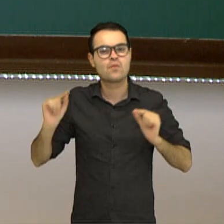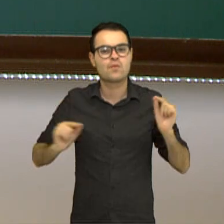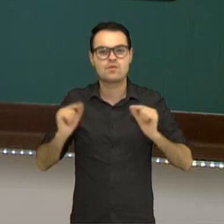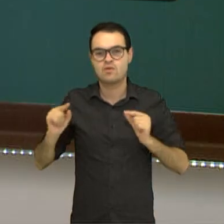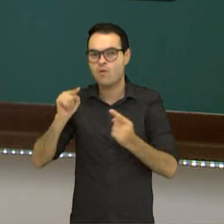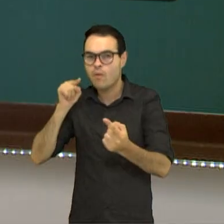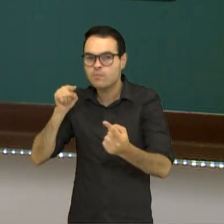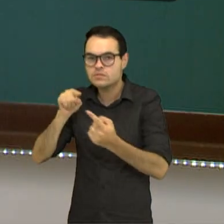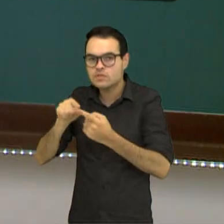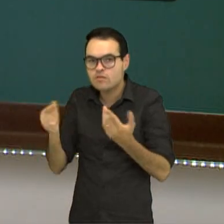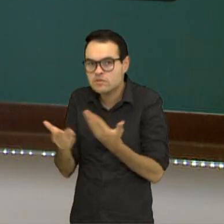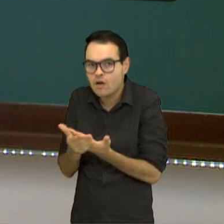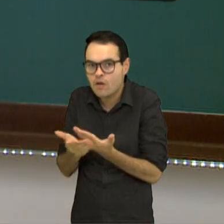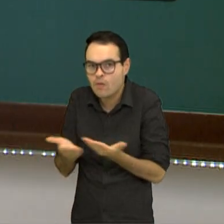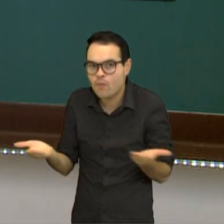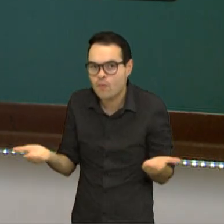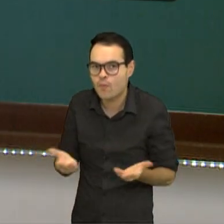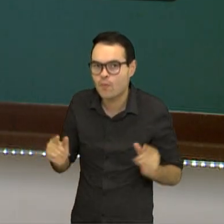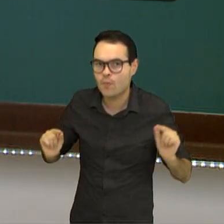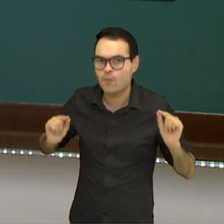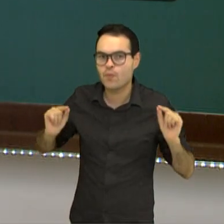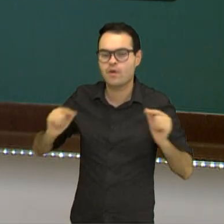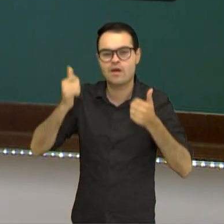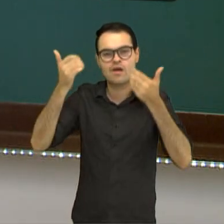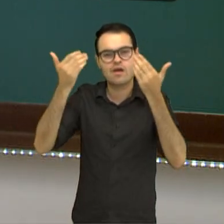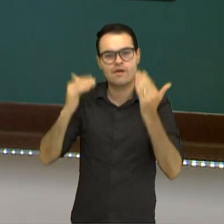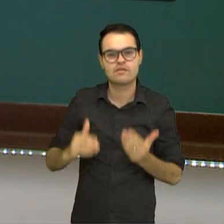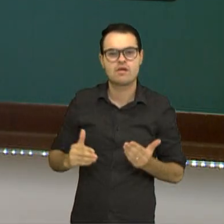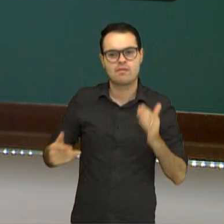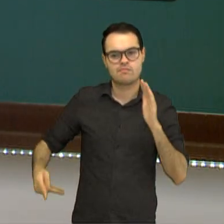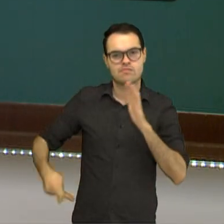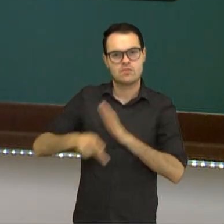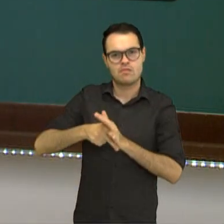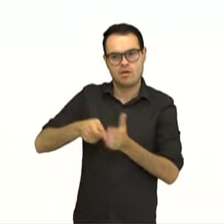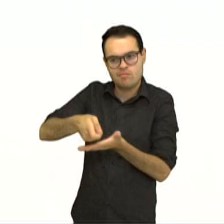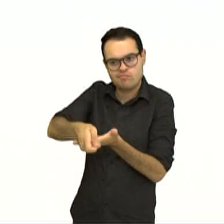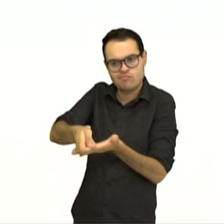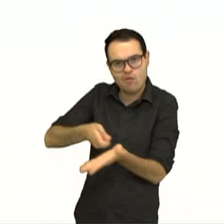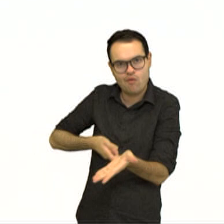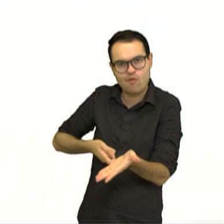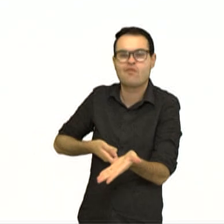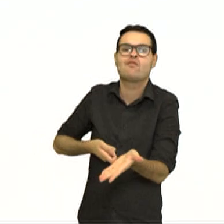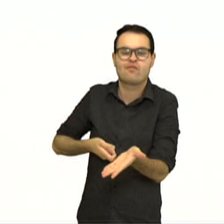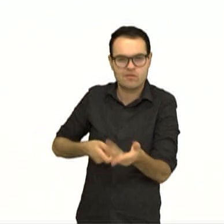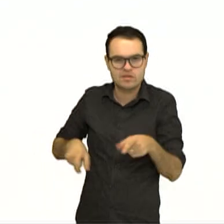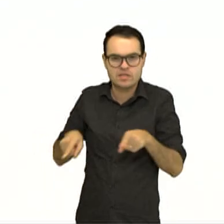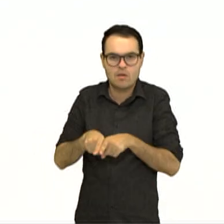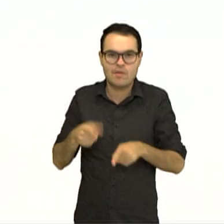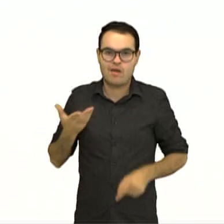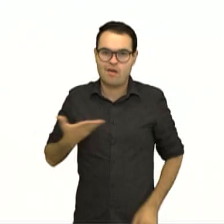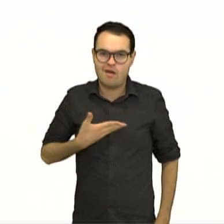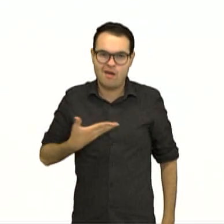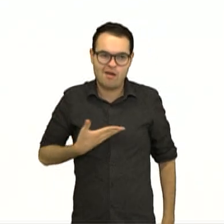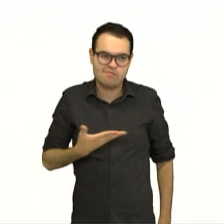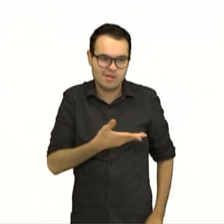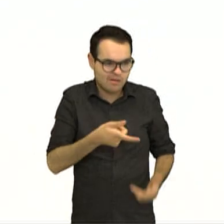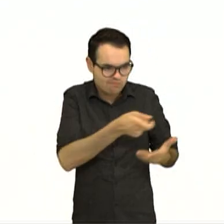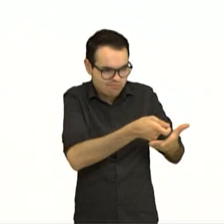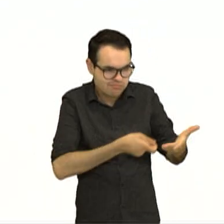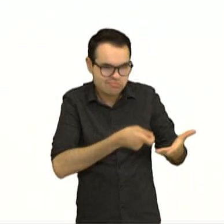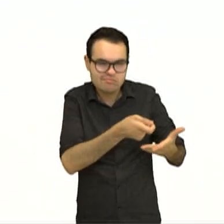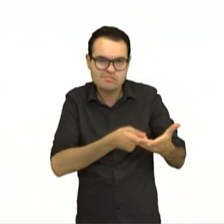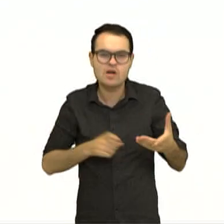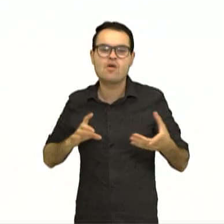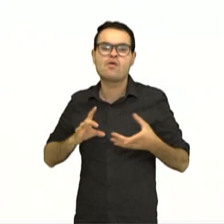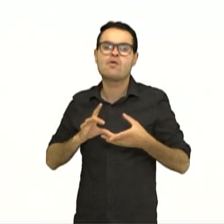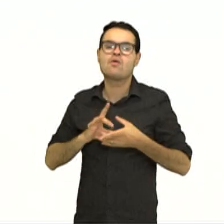o objetivo da aula de hoje? Avaliar a própria produção escrita e a de colegas, com base no